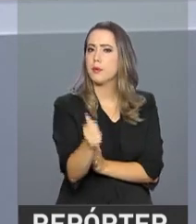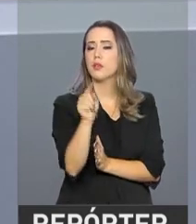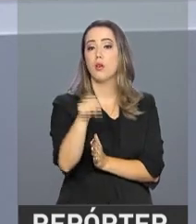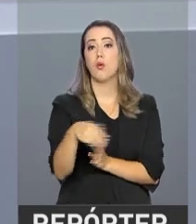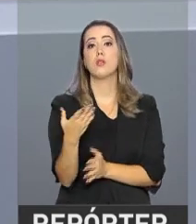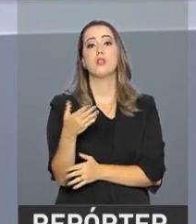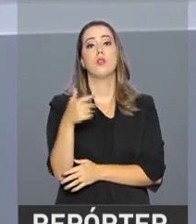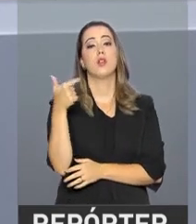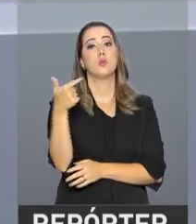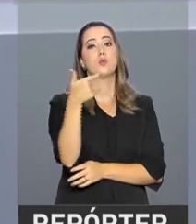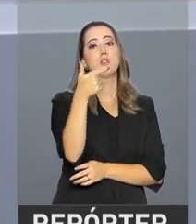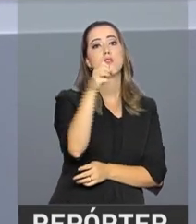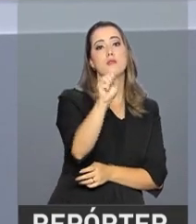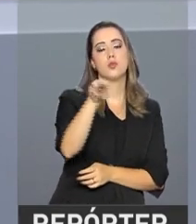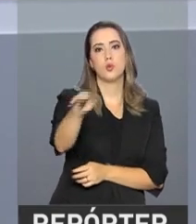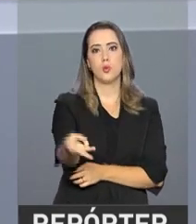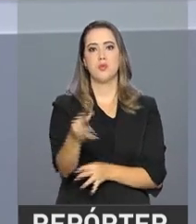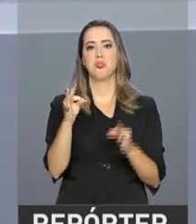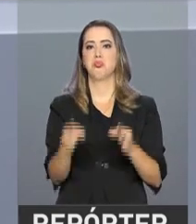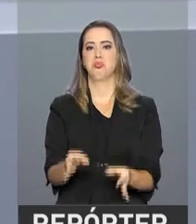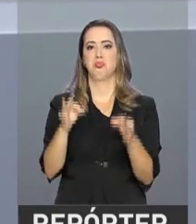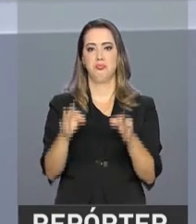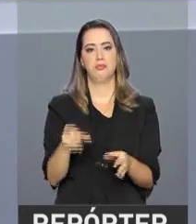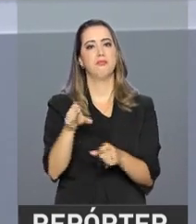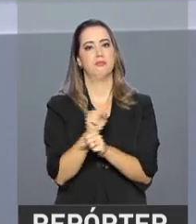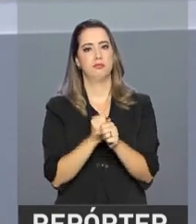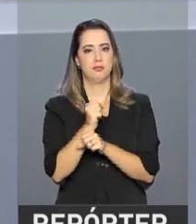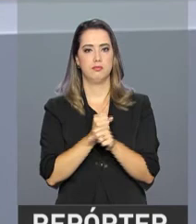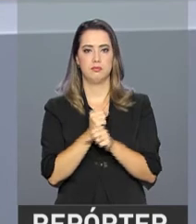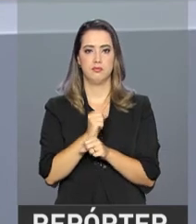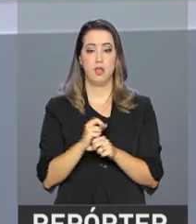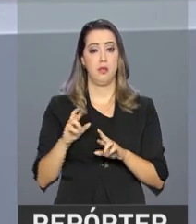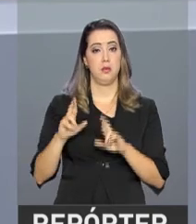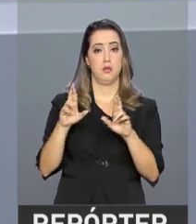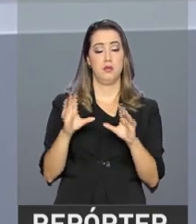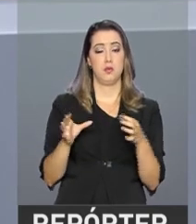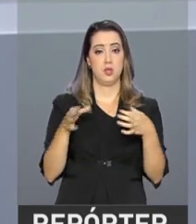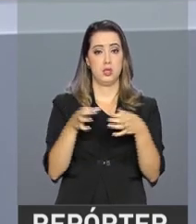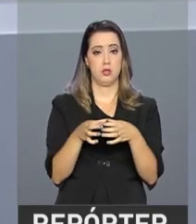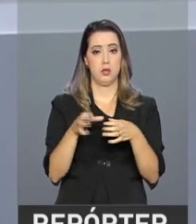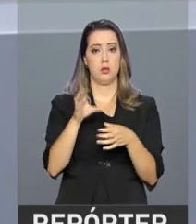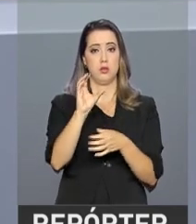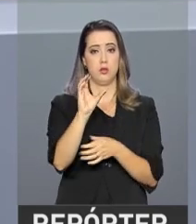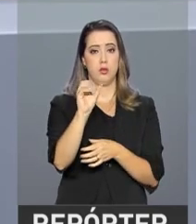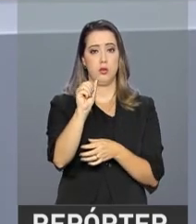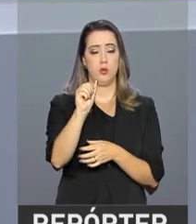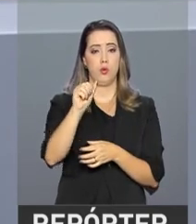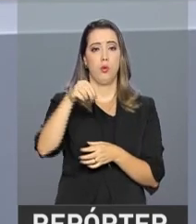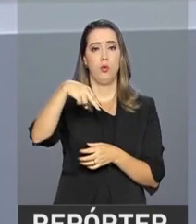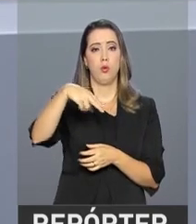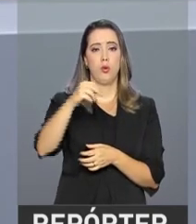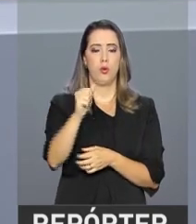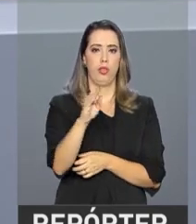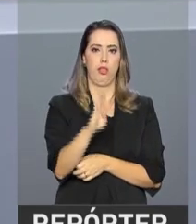228 milhões de toneladas na safra 2007 2008 a previsão divulgada hoje pela companhia nacional de